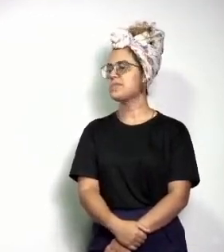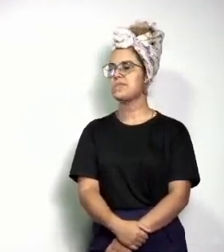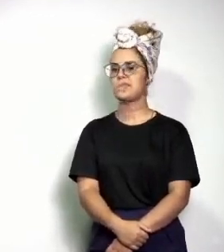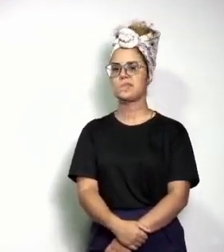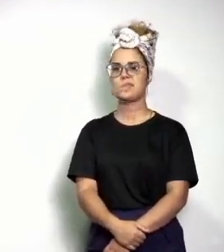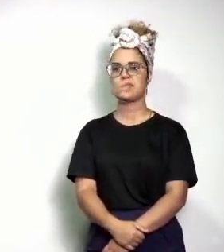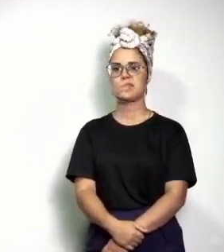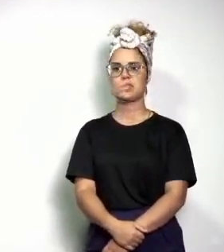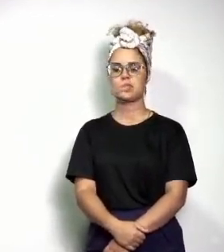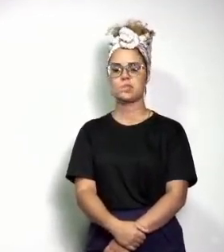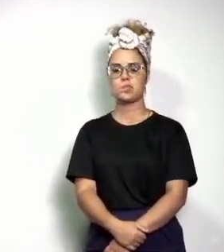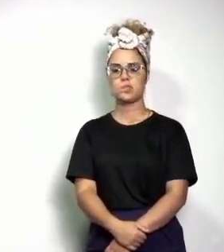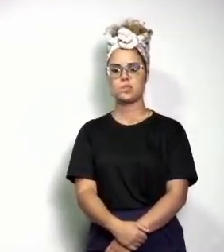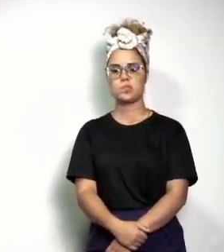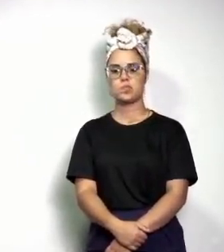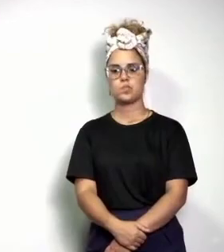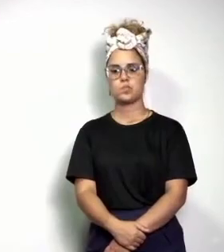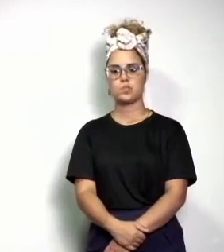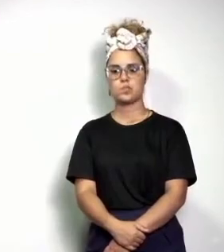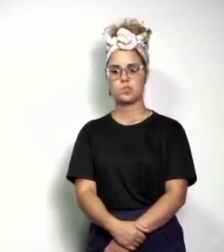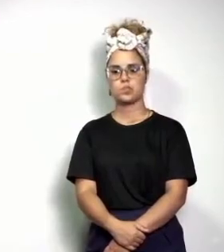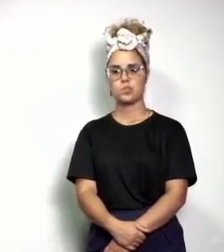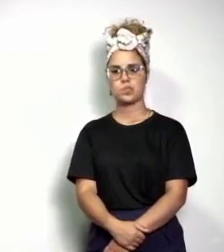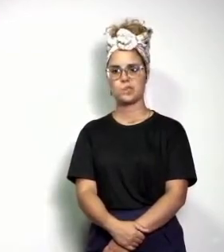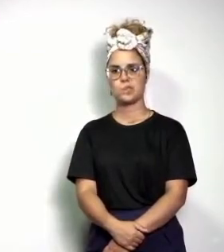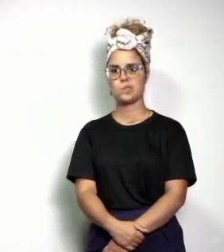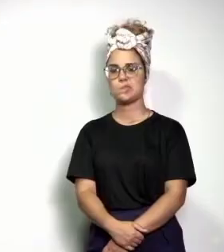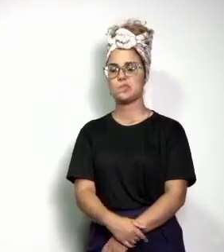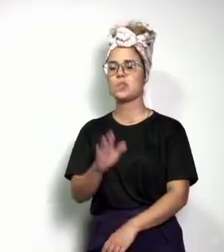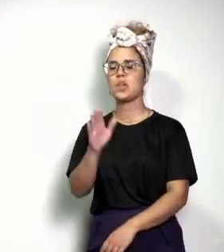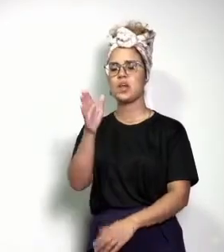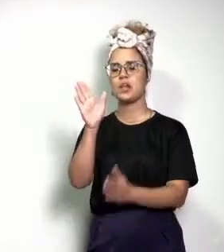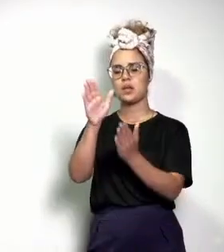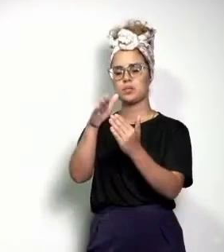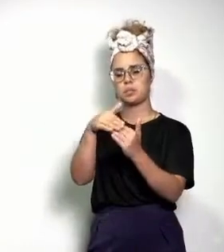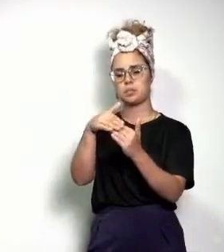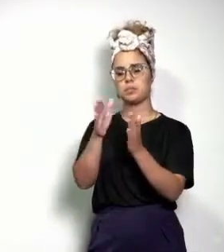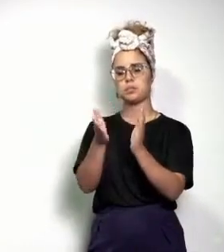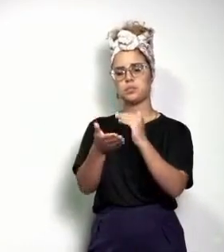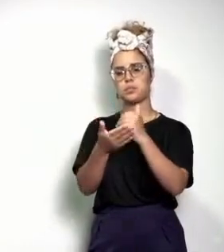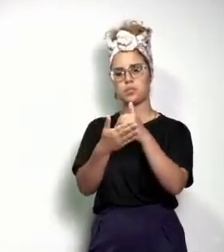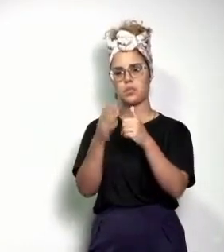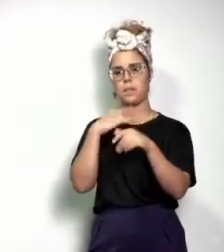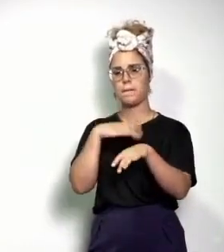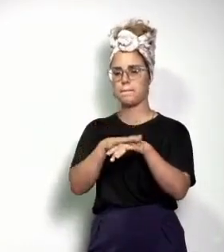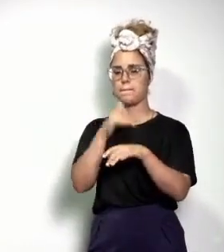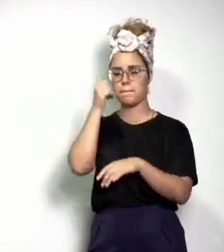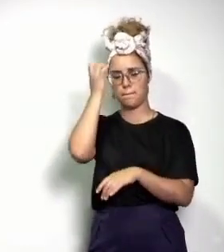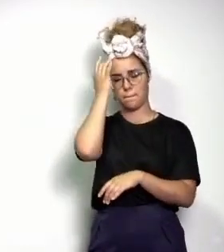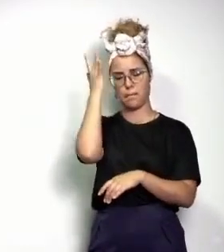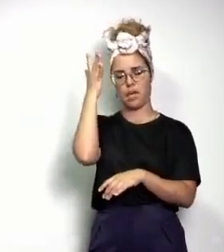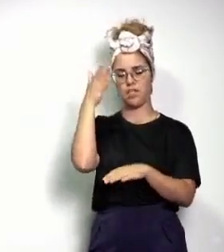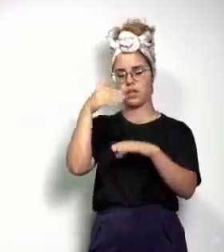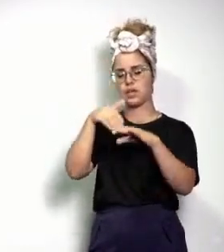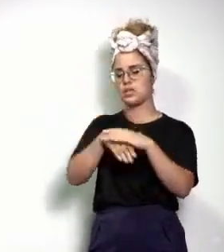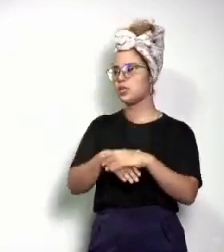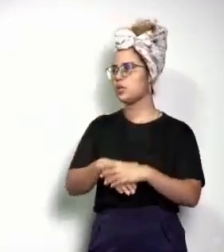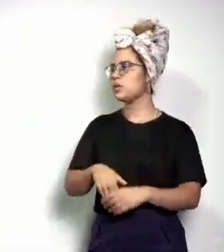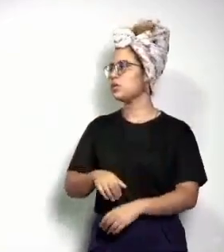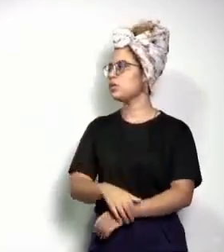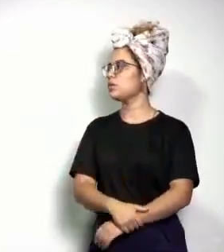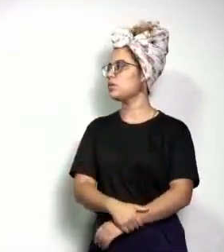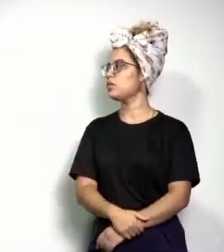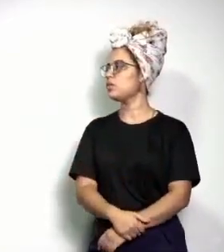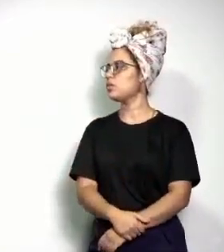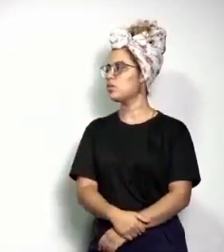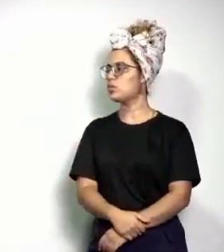É só puxar. Ele encaixa. Aí ele é dobrável para ficar mais prático de guardar.